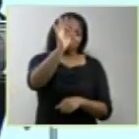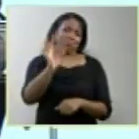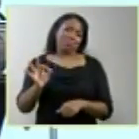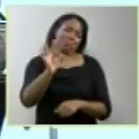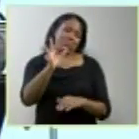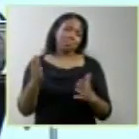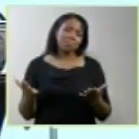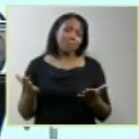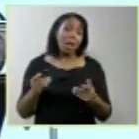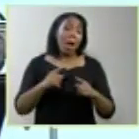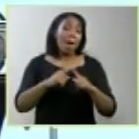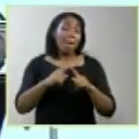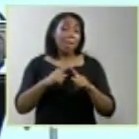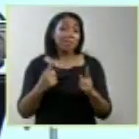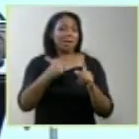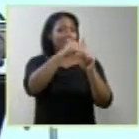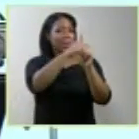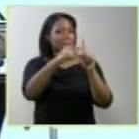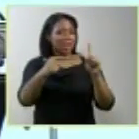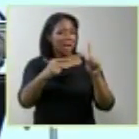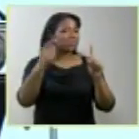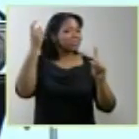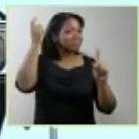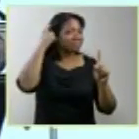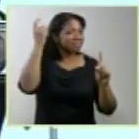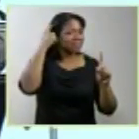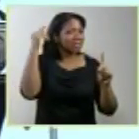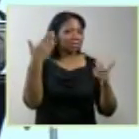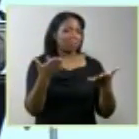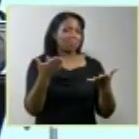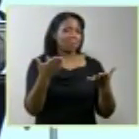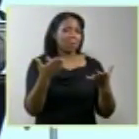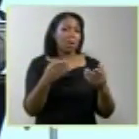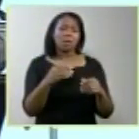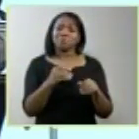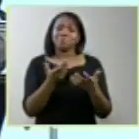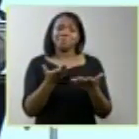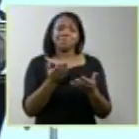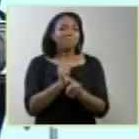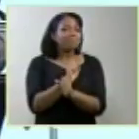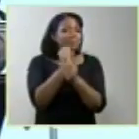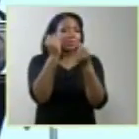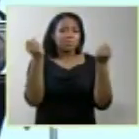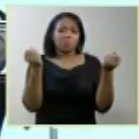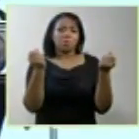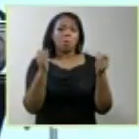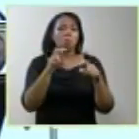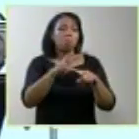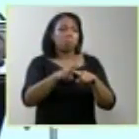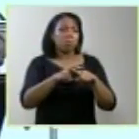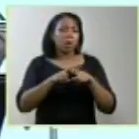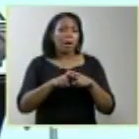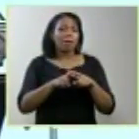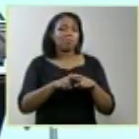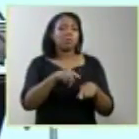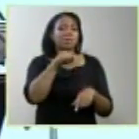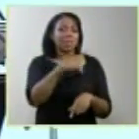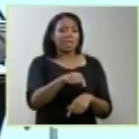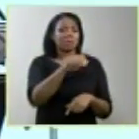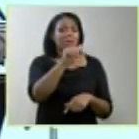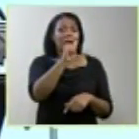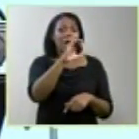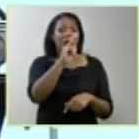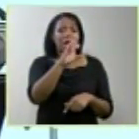Então, mais da metade dos casos de anencefalia não podem ser reduzidos, infelizmente, pela implementação do ácido fólico na